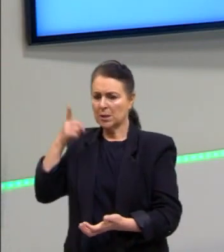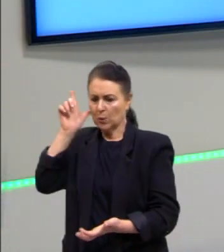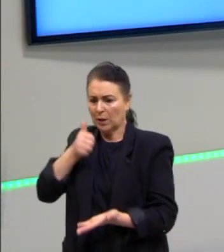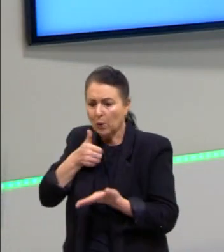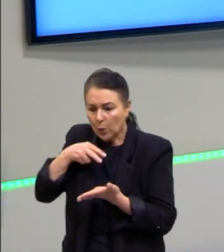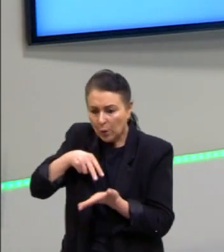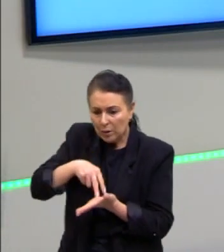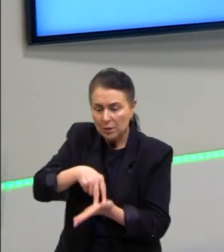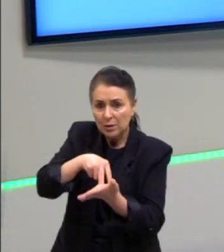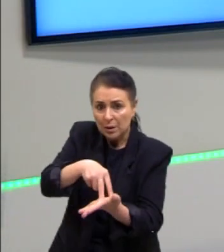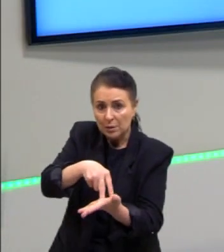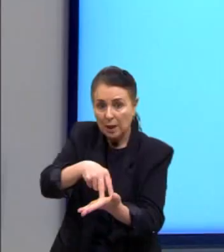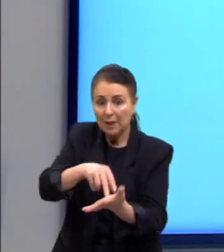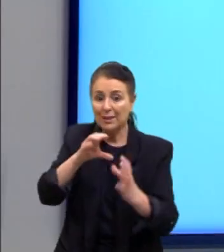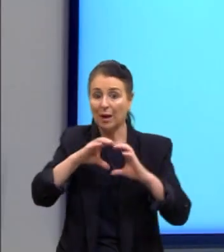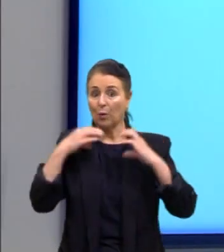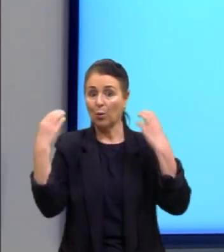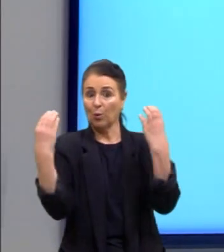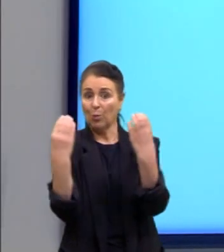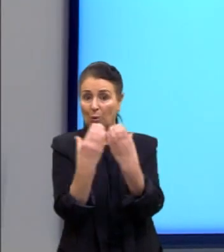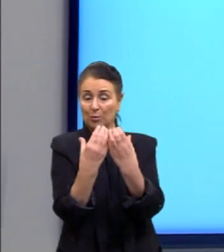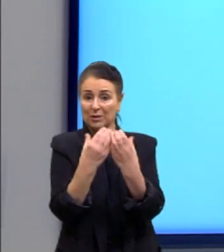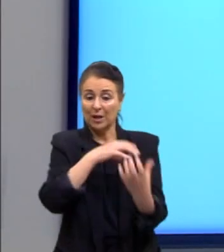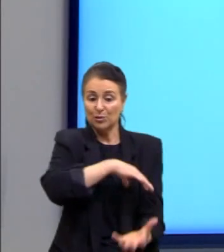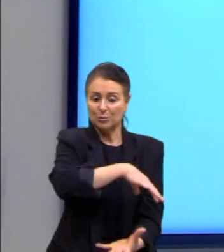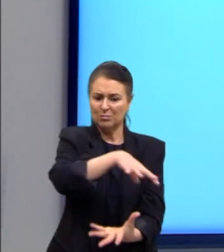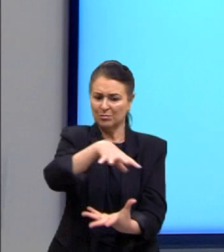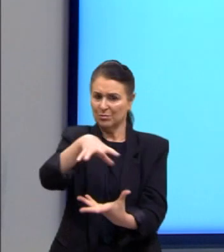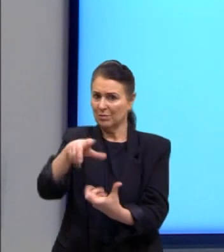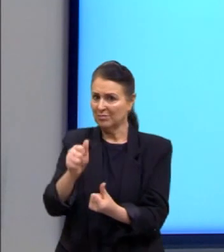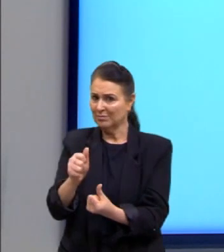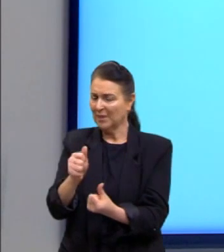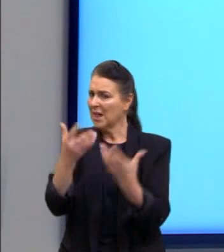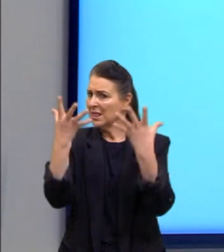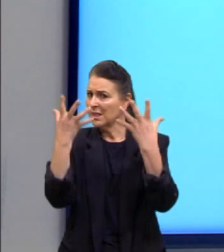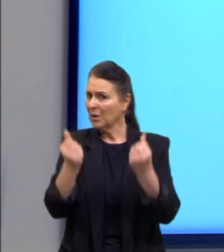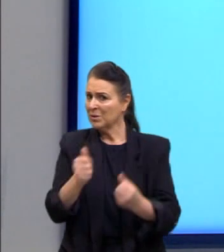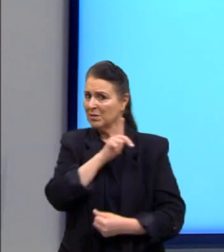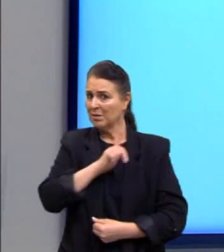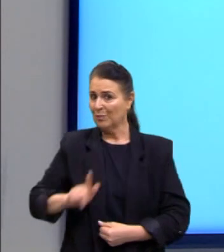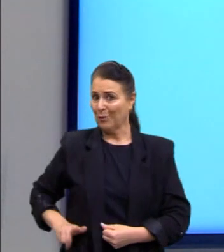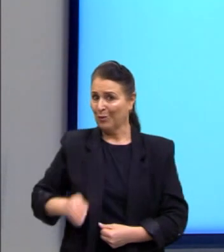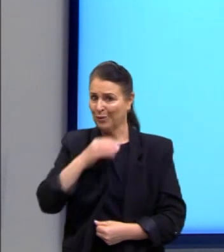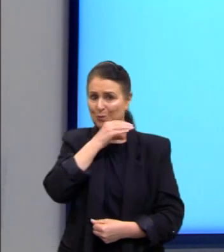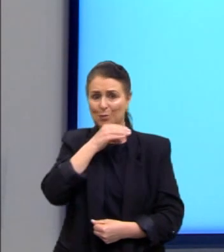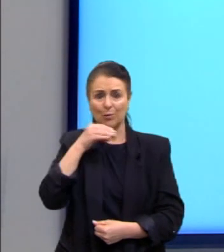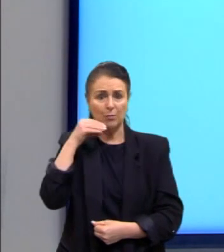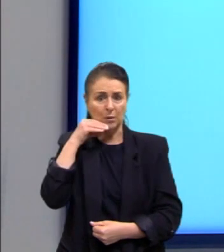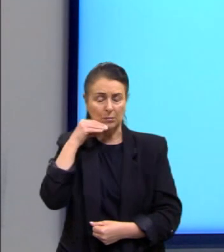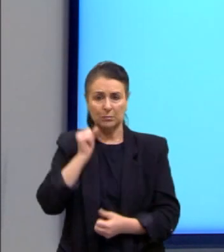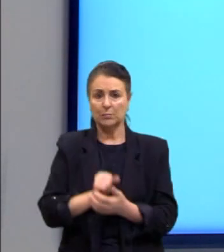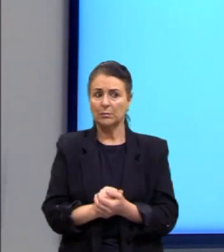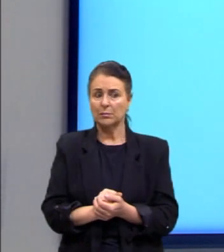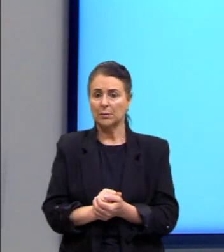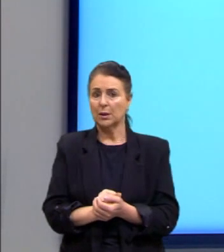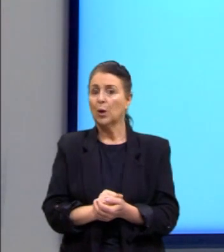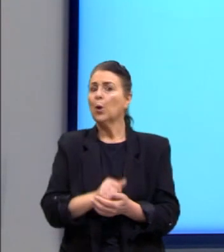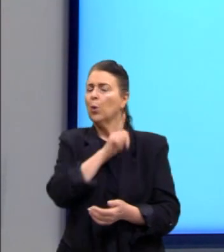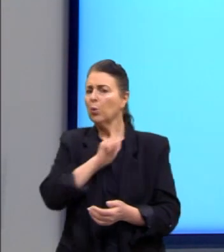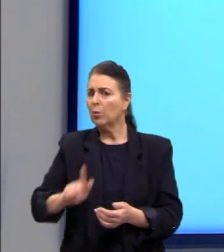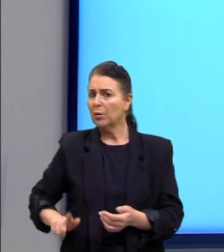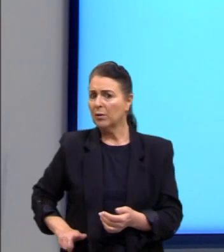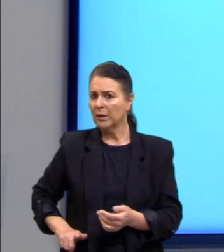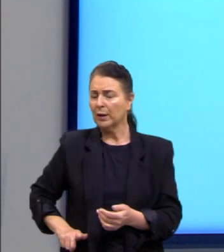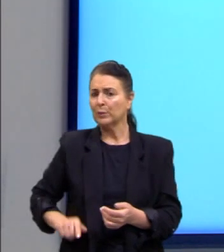Comunidade Internacional né que não queria Então reconhecer esse novo governo de Cuba dentre as medidas tomadas contra